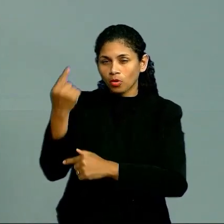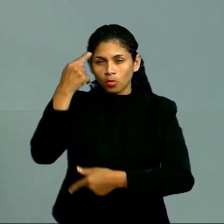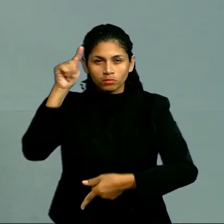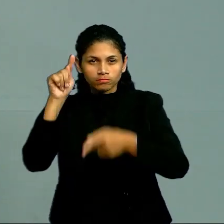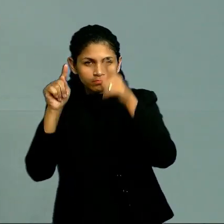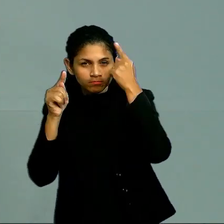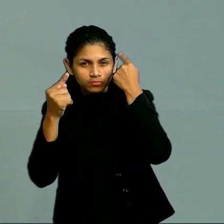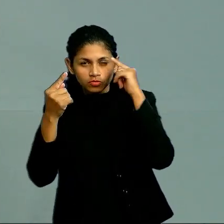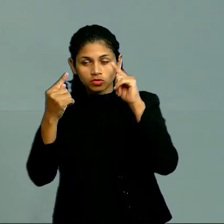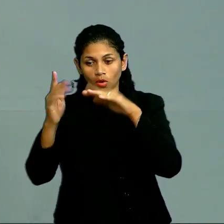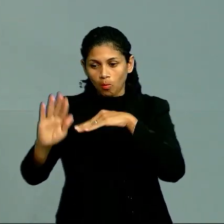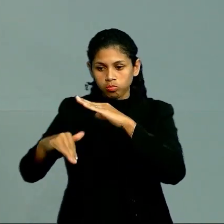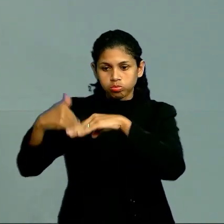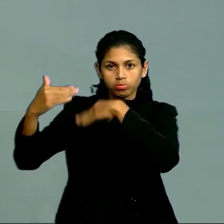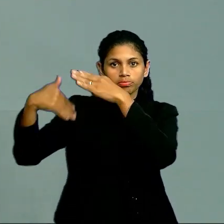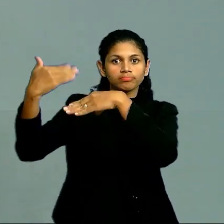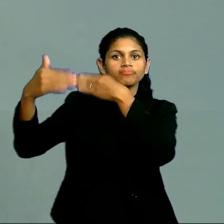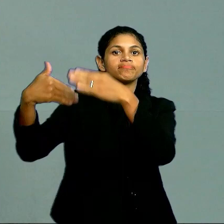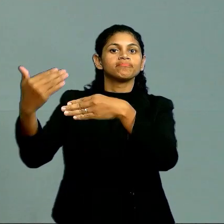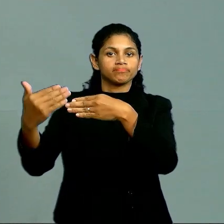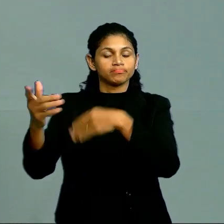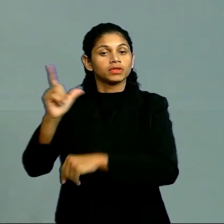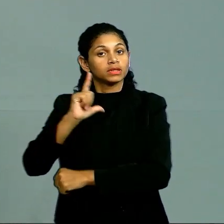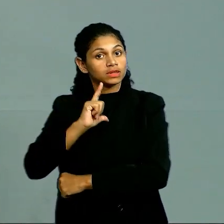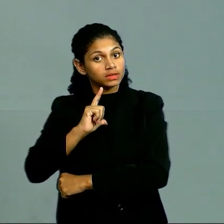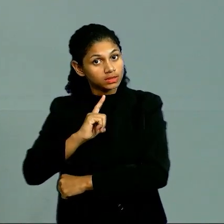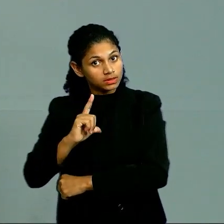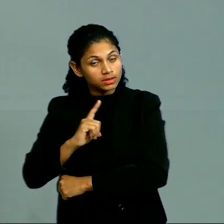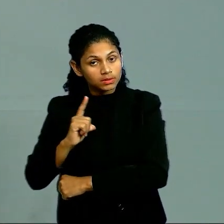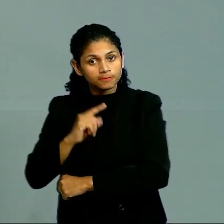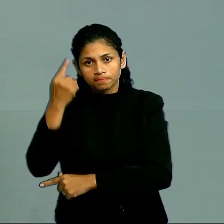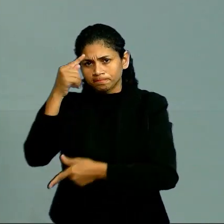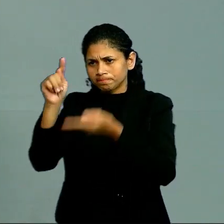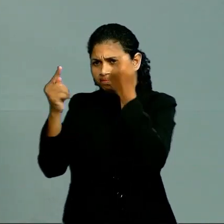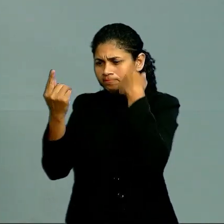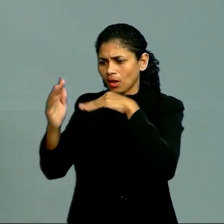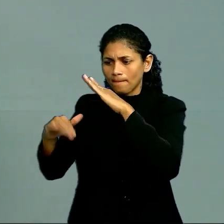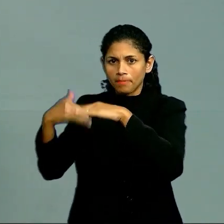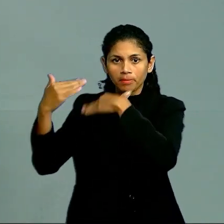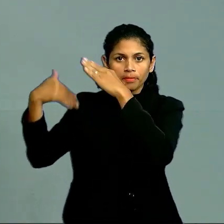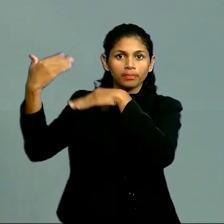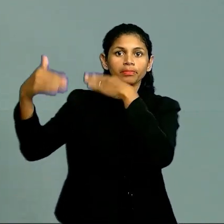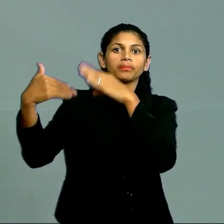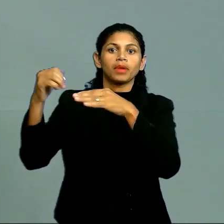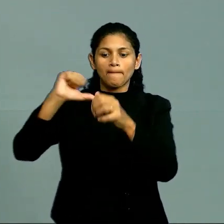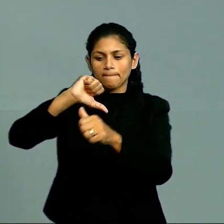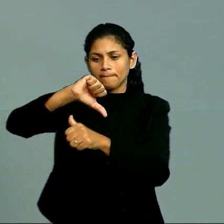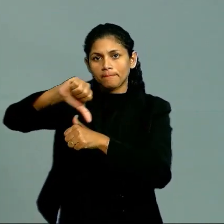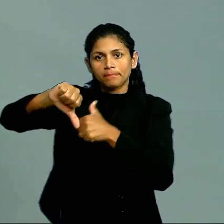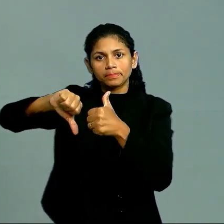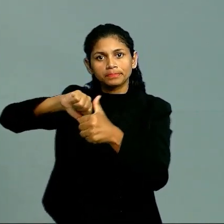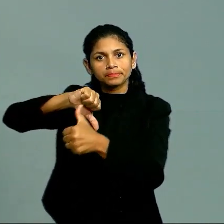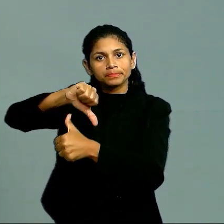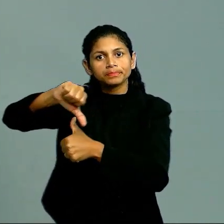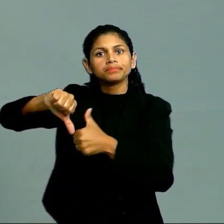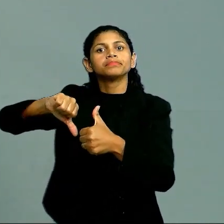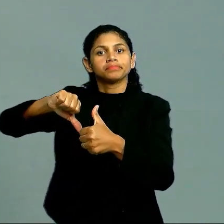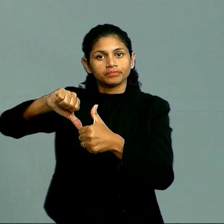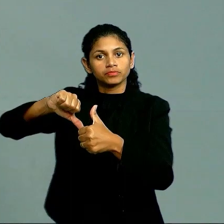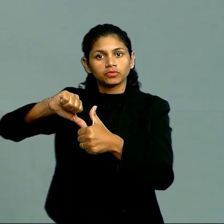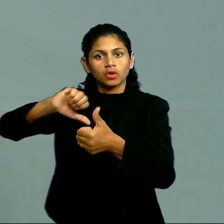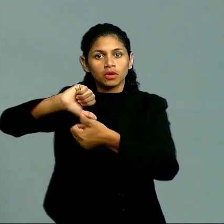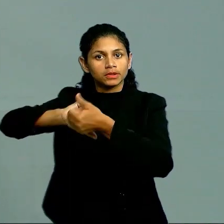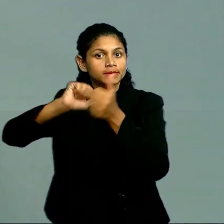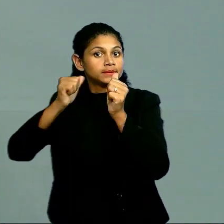ideias evolutivas. Tem a ideia de evolução aí, os seres estão mudando, então estão aí,